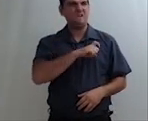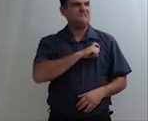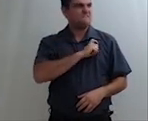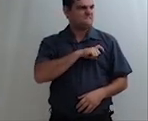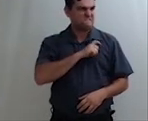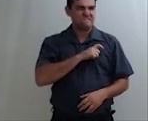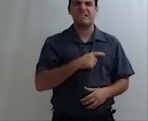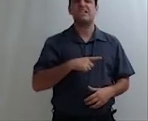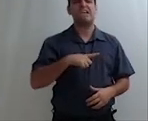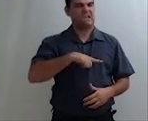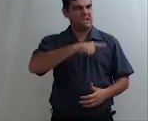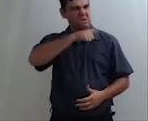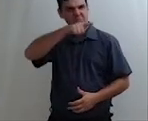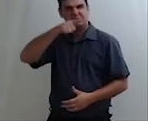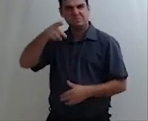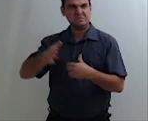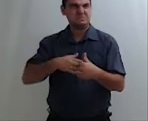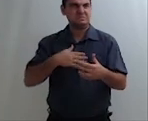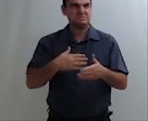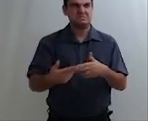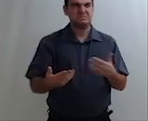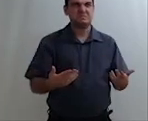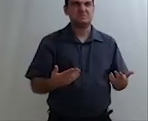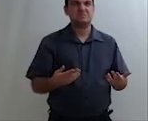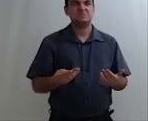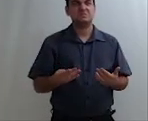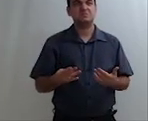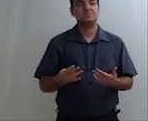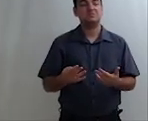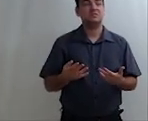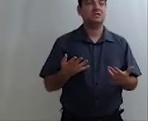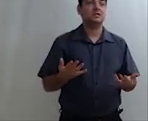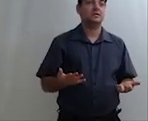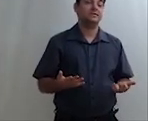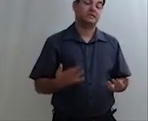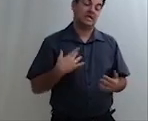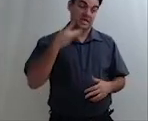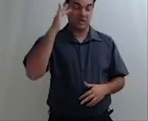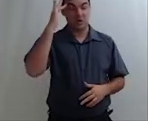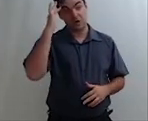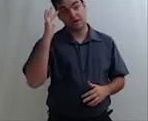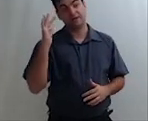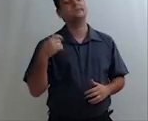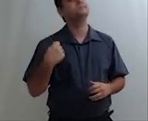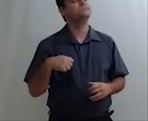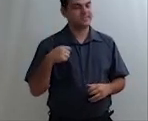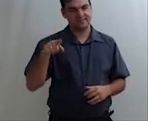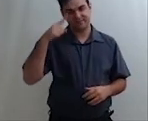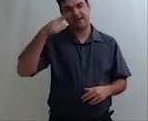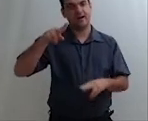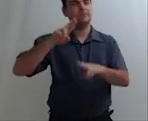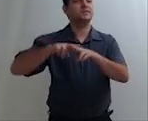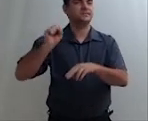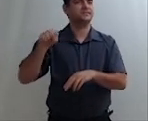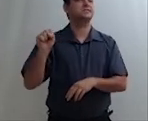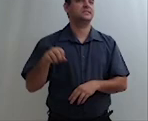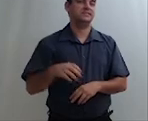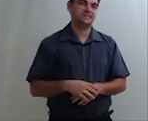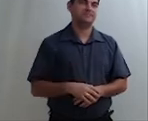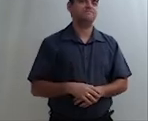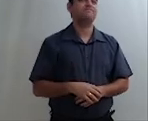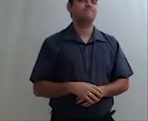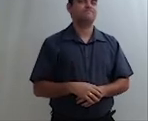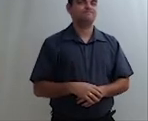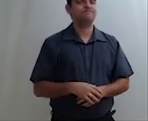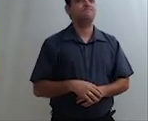eh e que avilta todas as as circunstâncias do cometimento de um delito que por si só